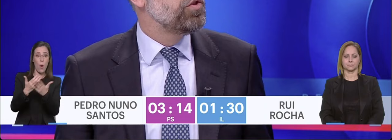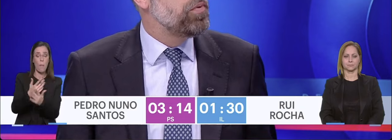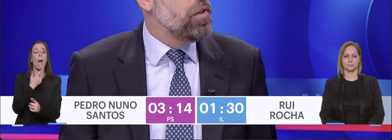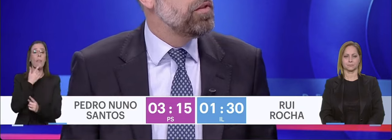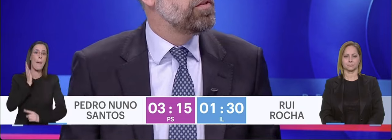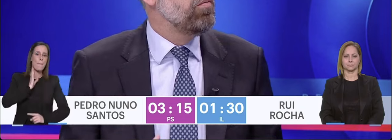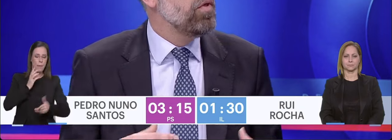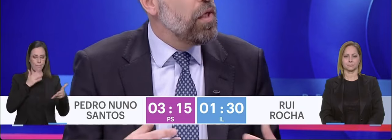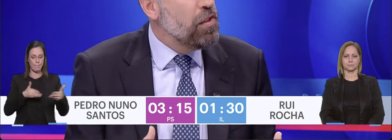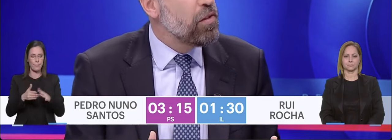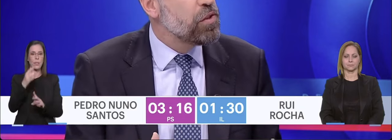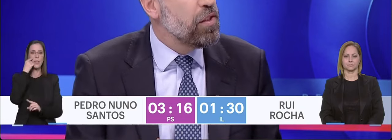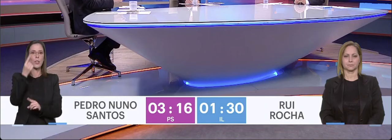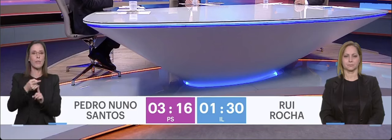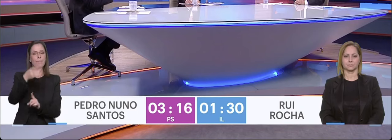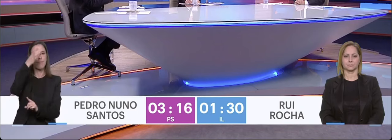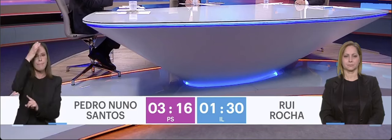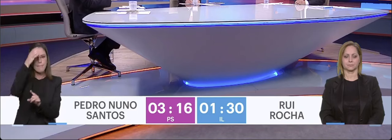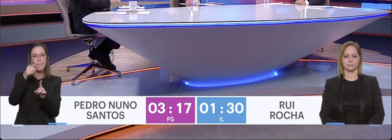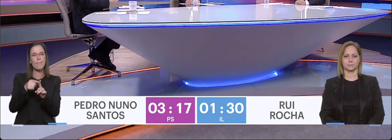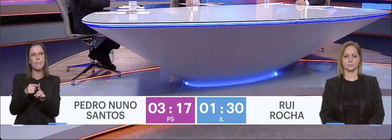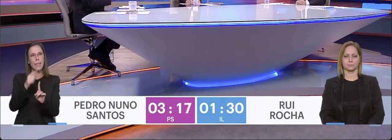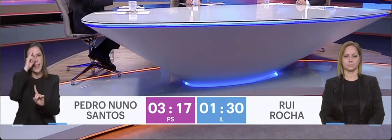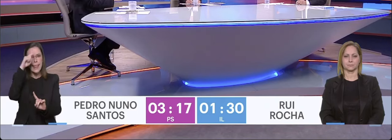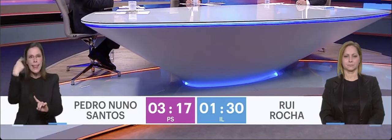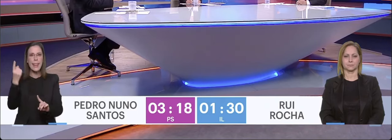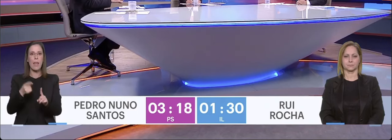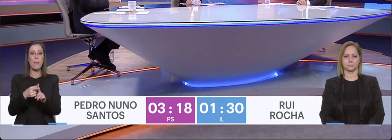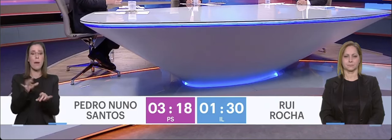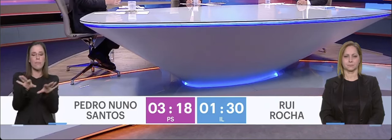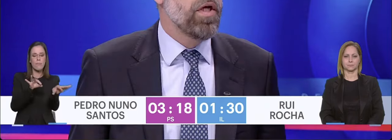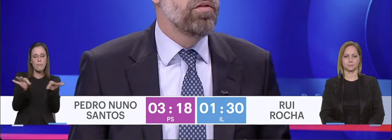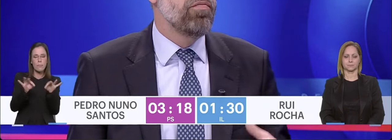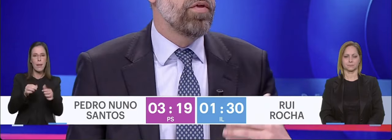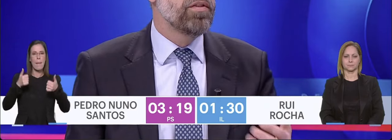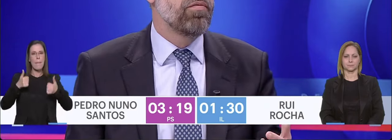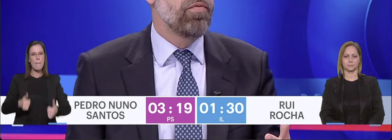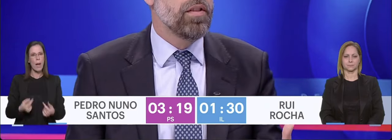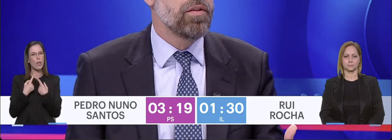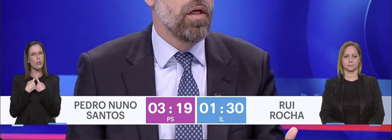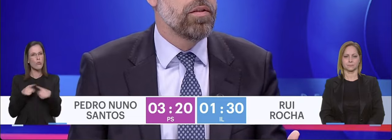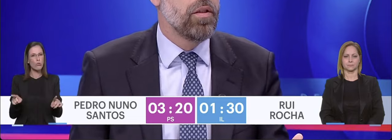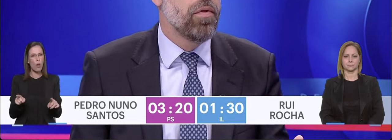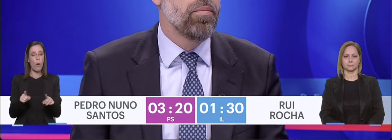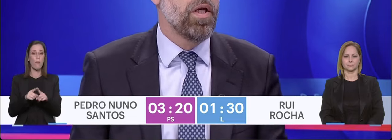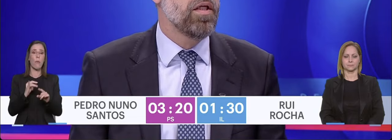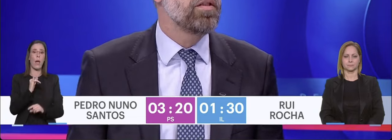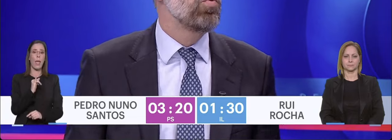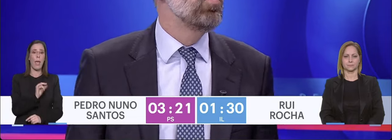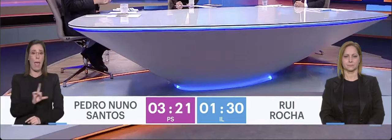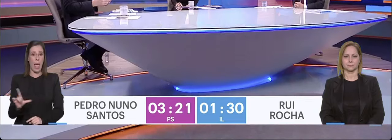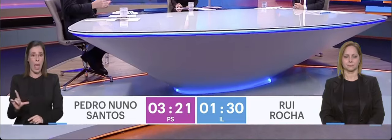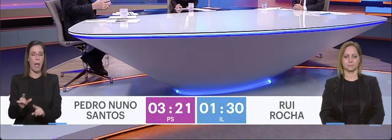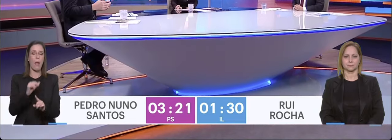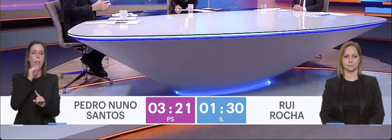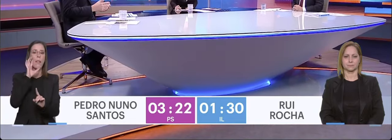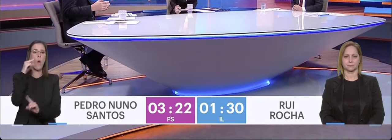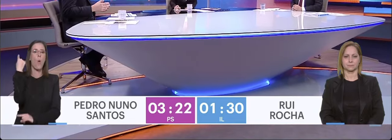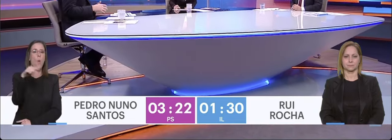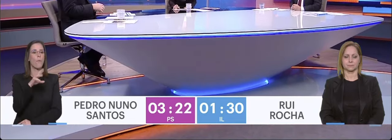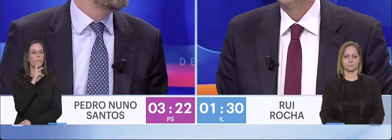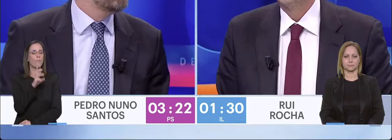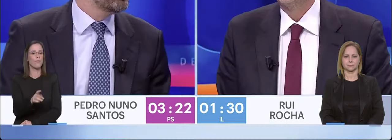estratégia de especialização inteligente que seja mais seletiva é uma grande diferença Face à iniciativa Liberal que tem como única